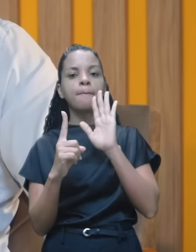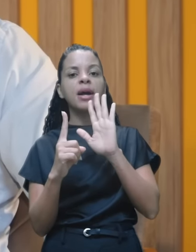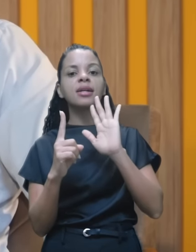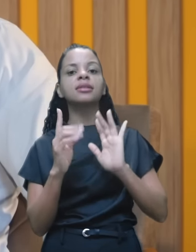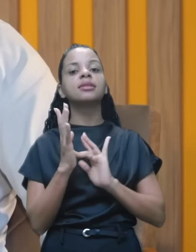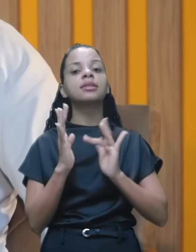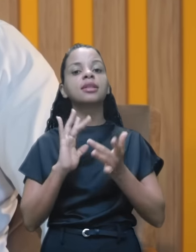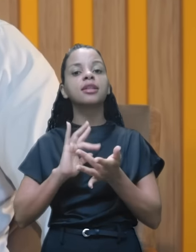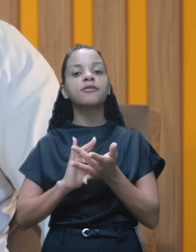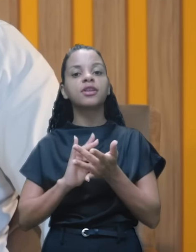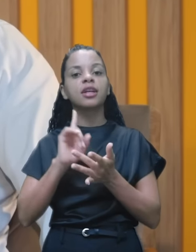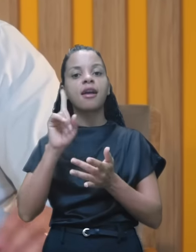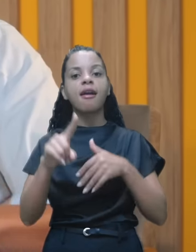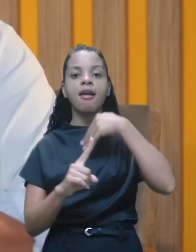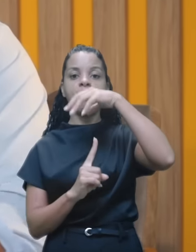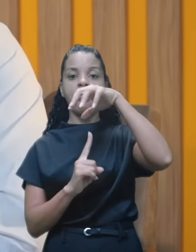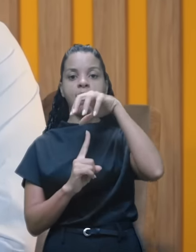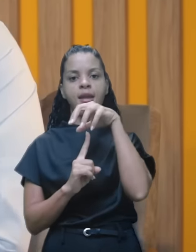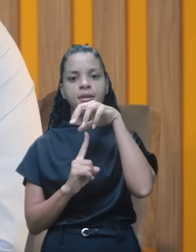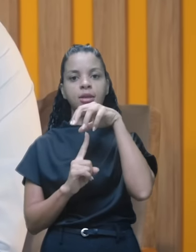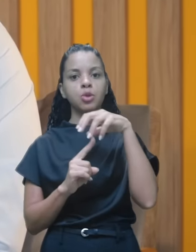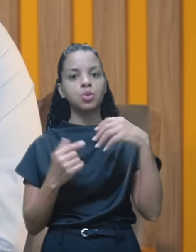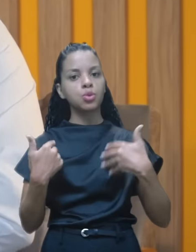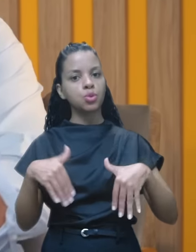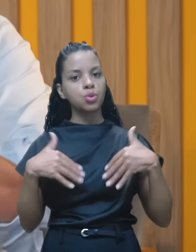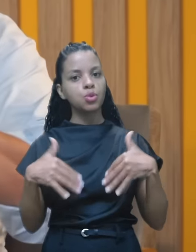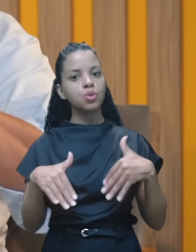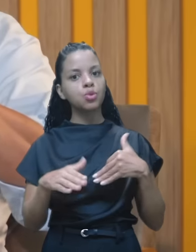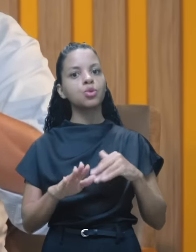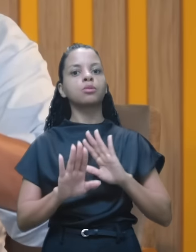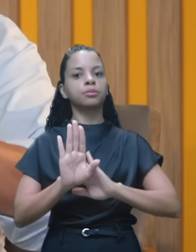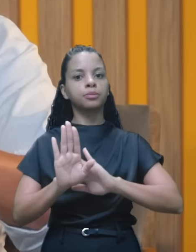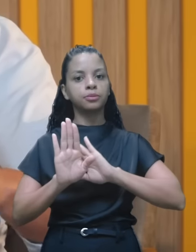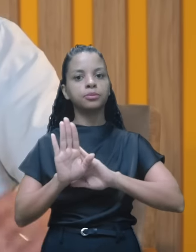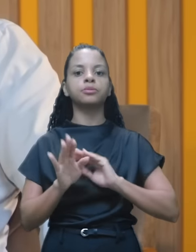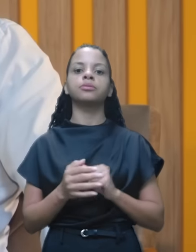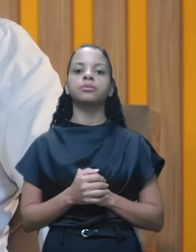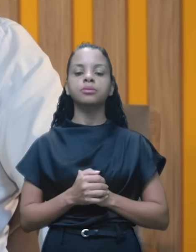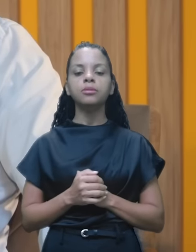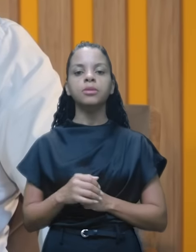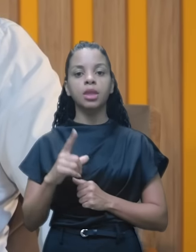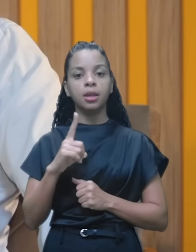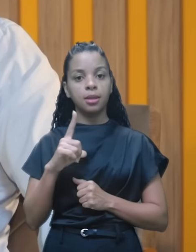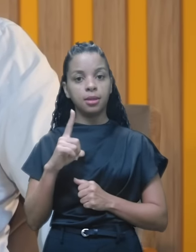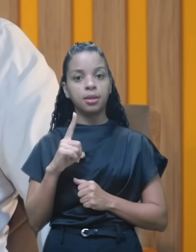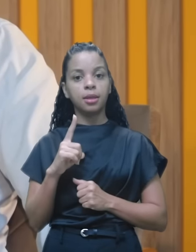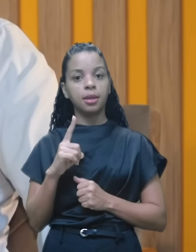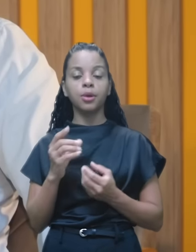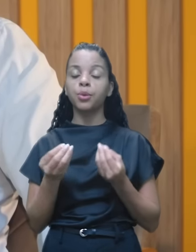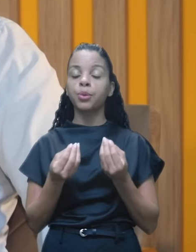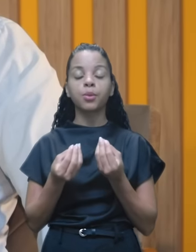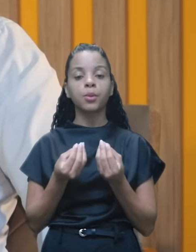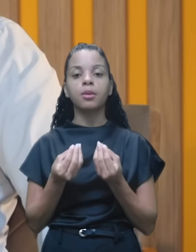sua entronização como Salvador. E temos aqui também um comentário interessante, que o fim